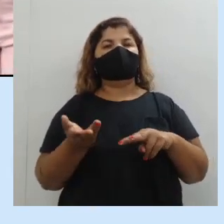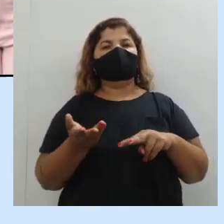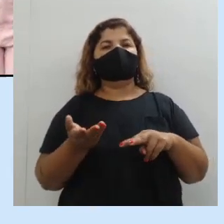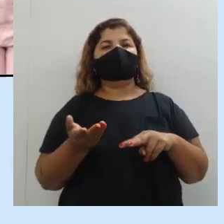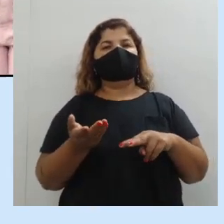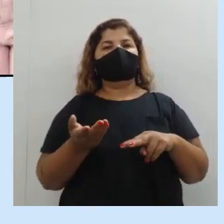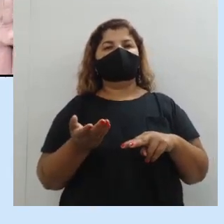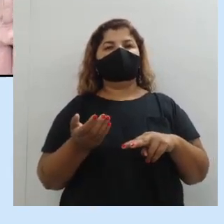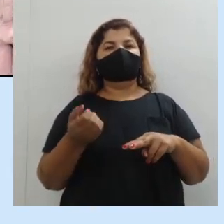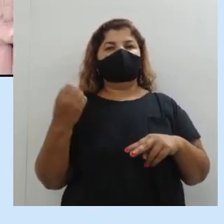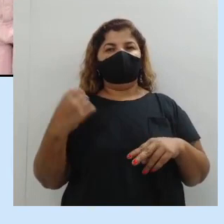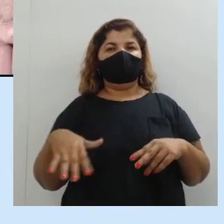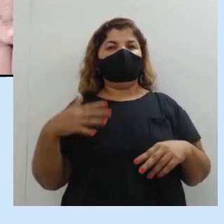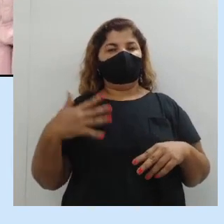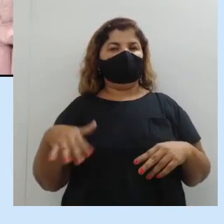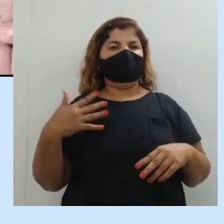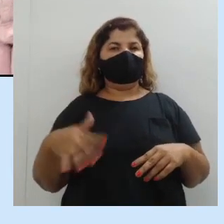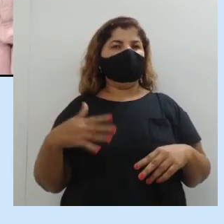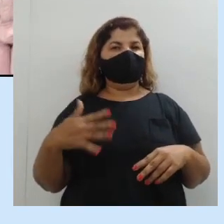é carérrima.